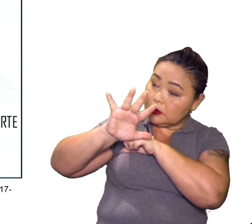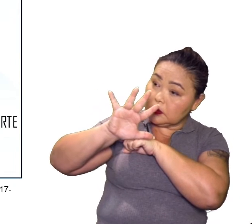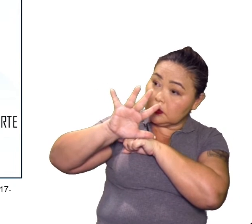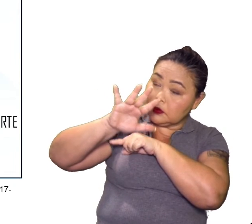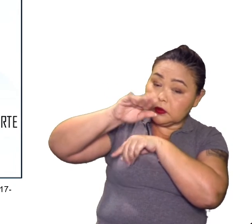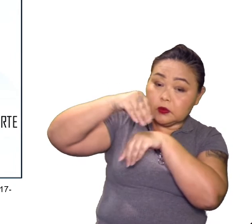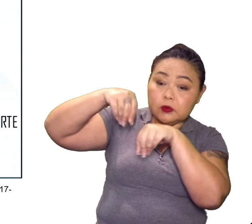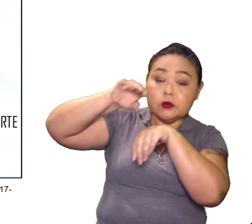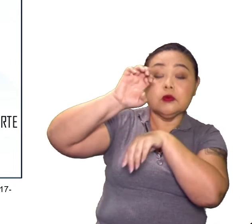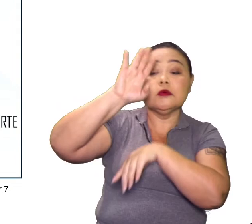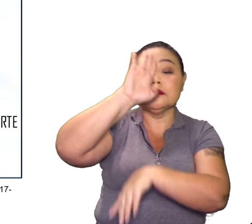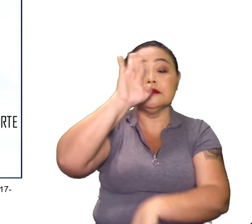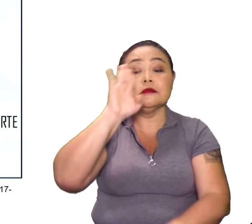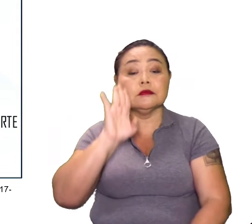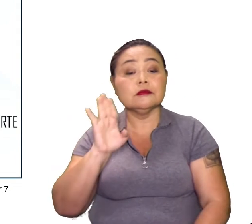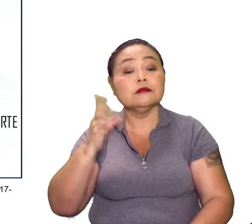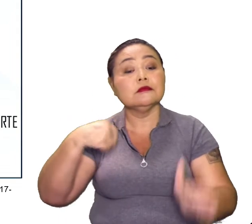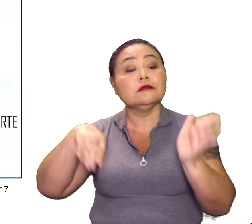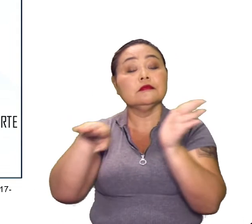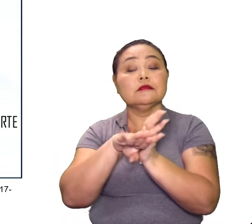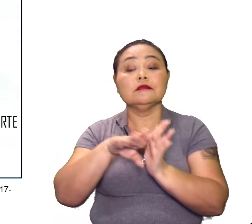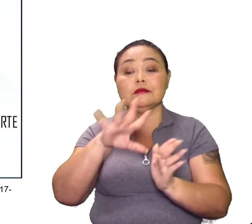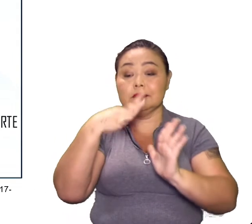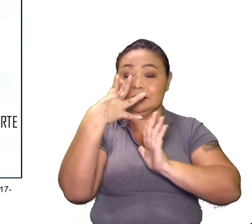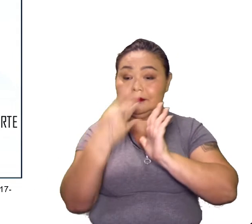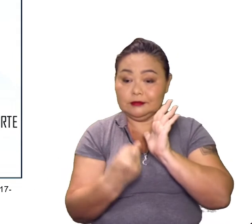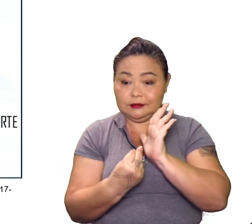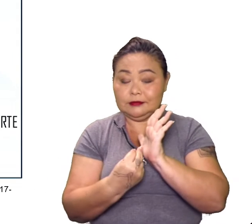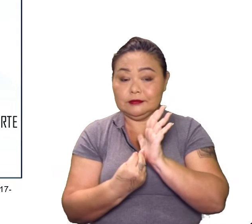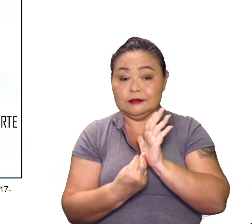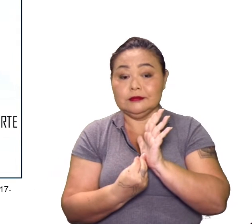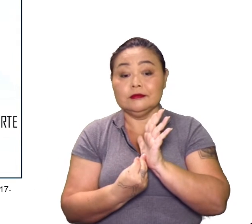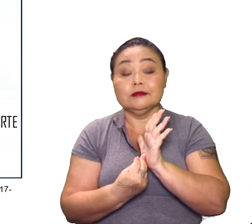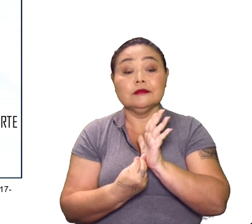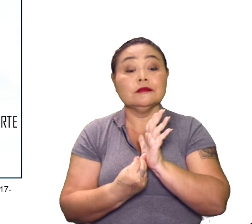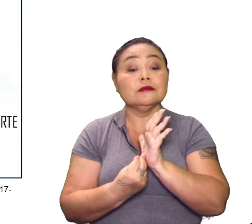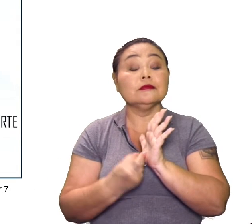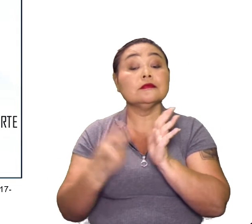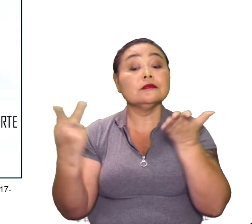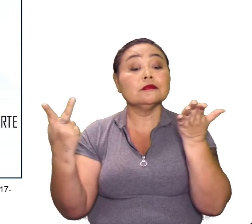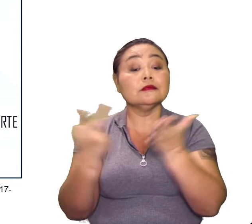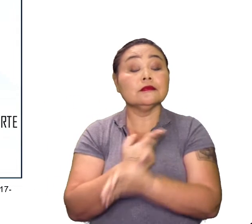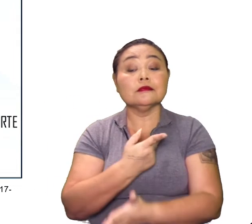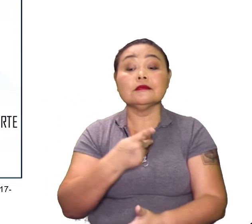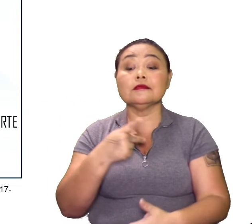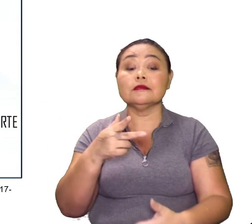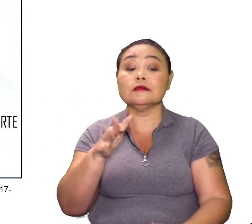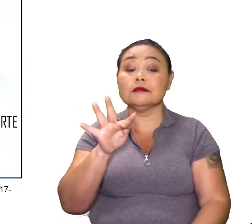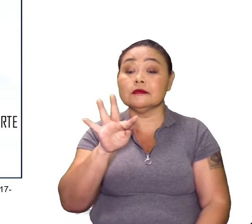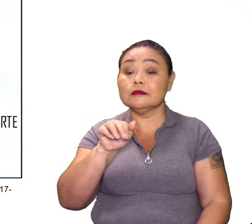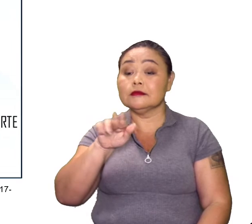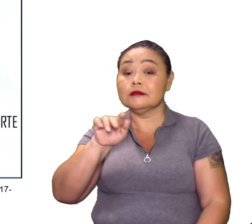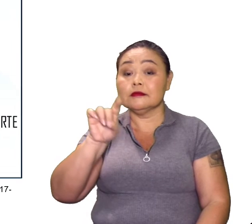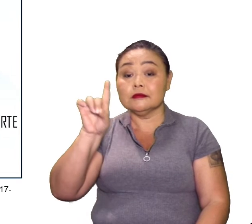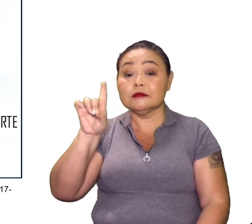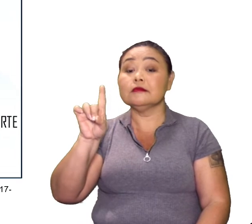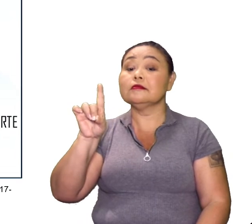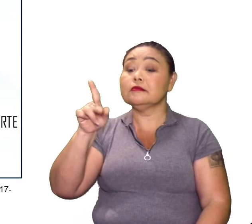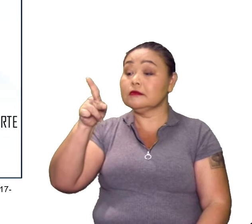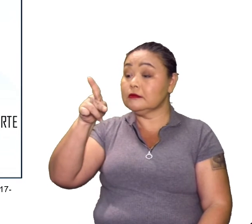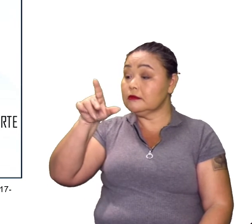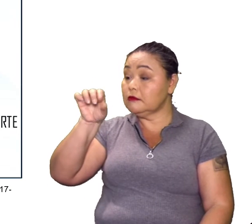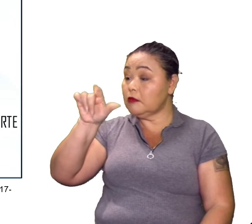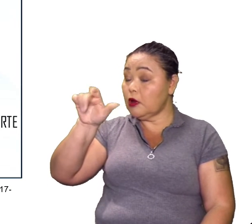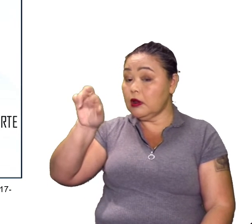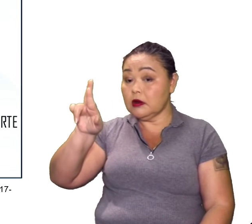entrando no território brasileiro até chegar aqui na Amazônia. Então, o que vai causar a friagem? A penetração da massa